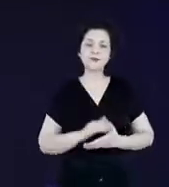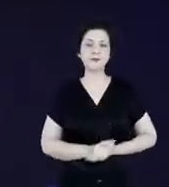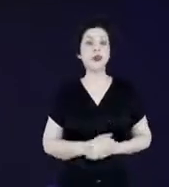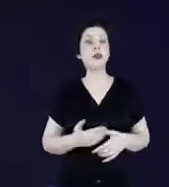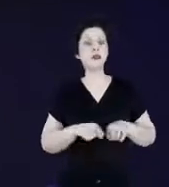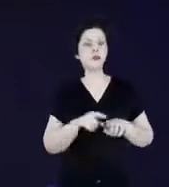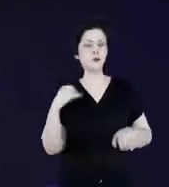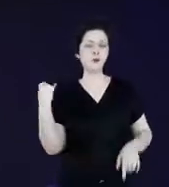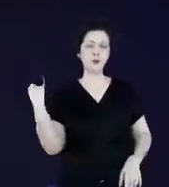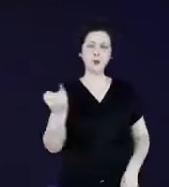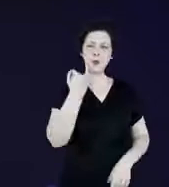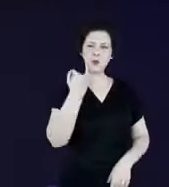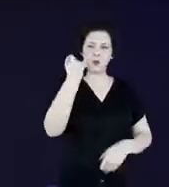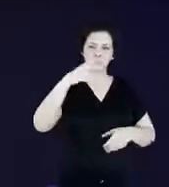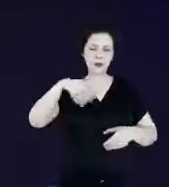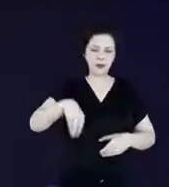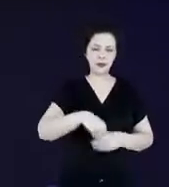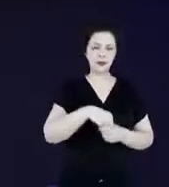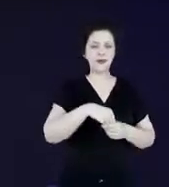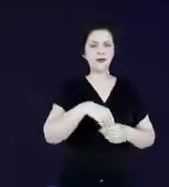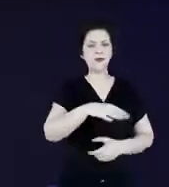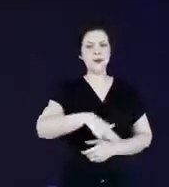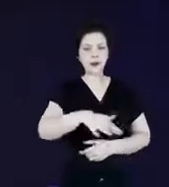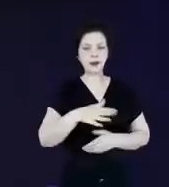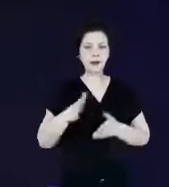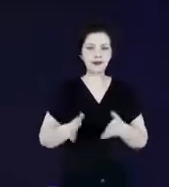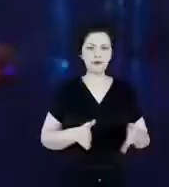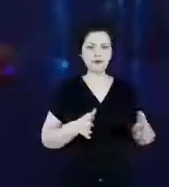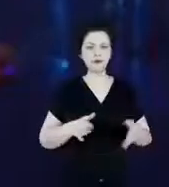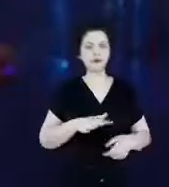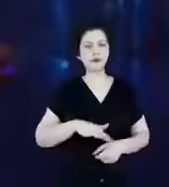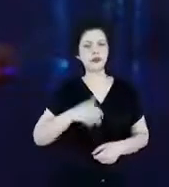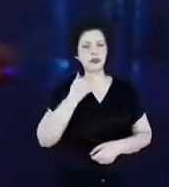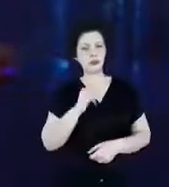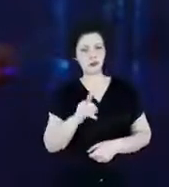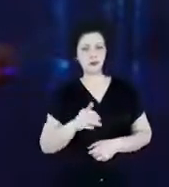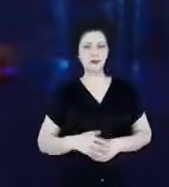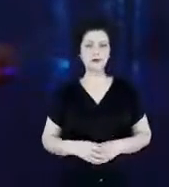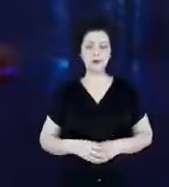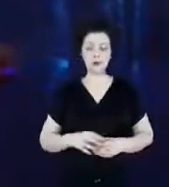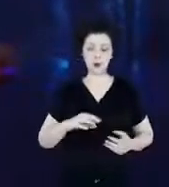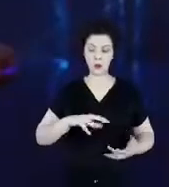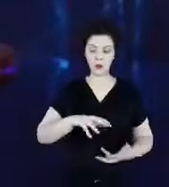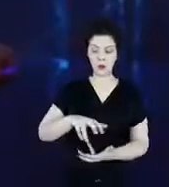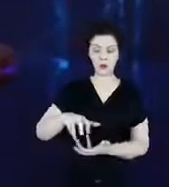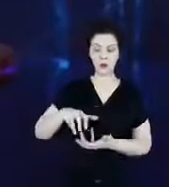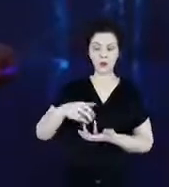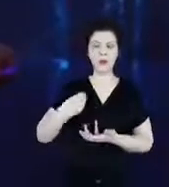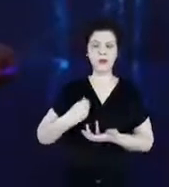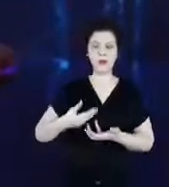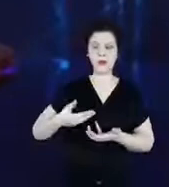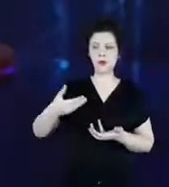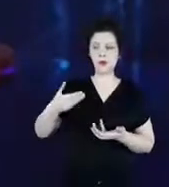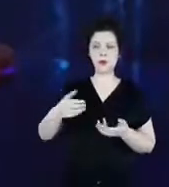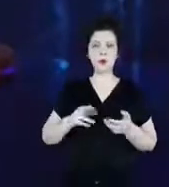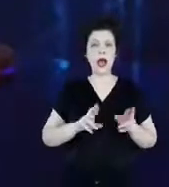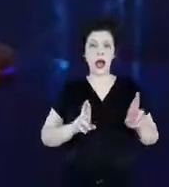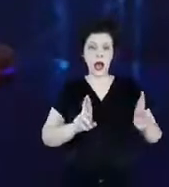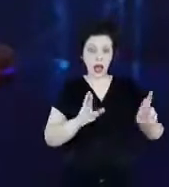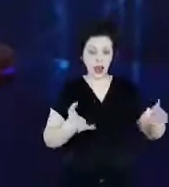importante dentro dessa cadeia produtiva do setor energético. O mundo viveu e está vivendo, né, uma expectativa muito